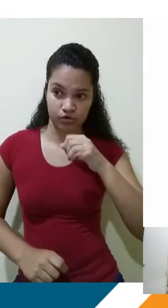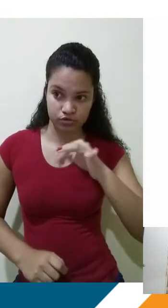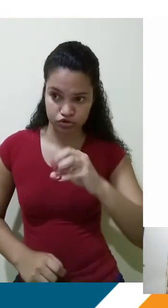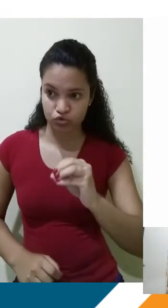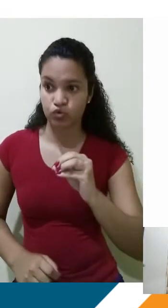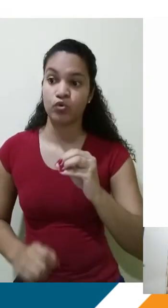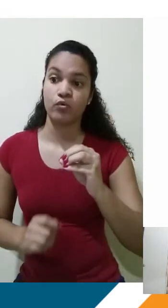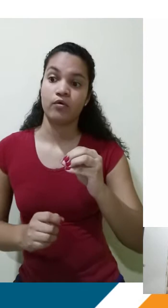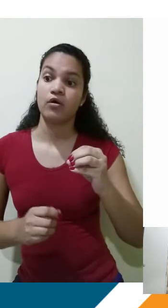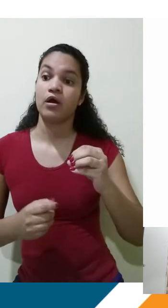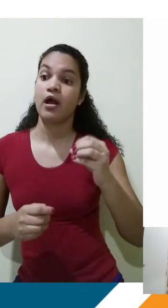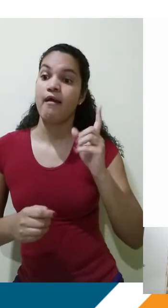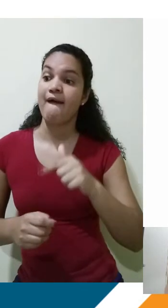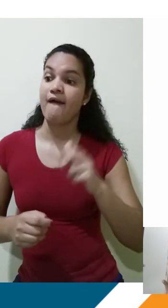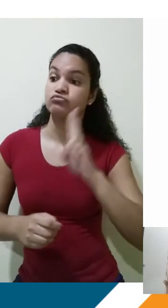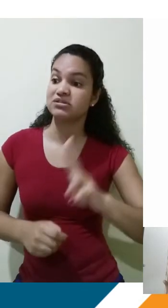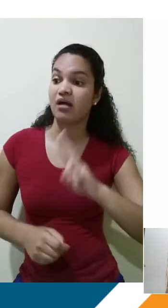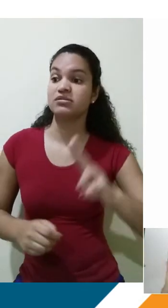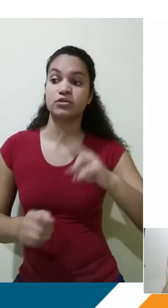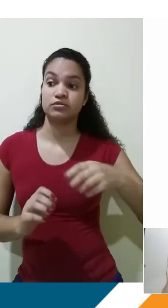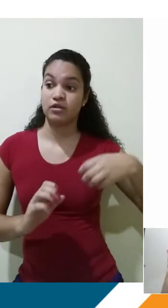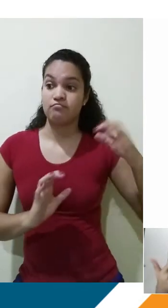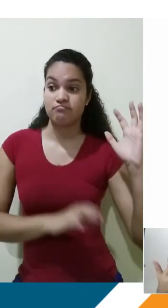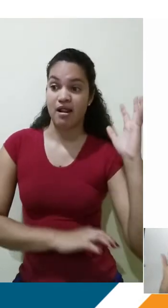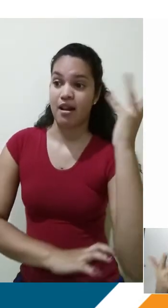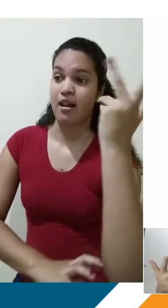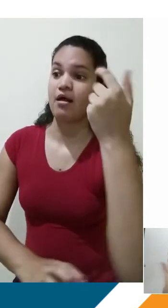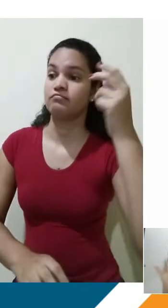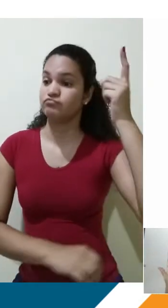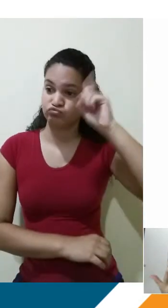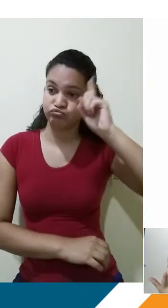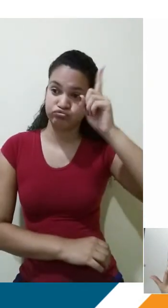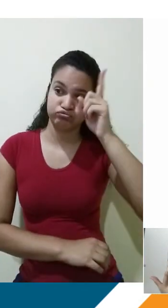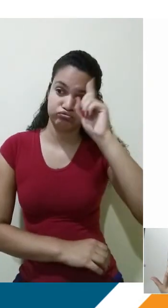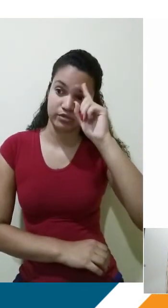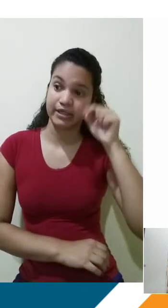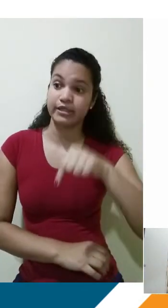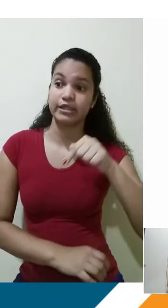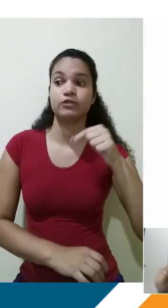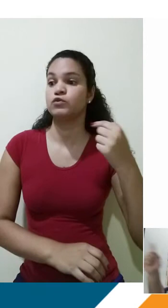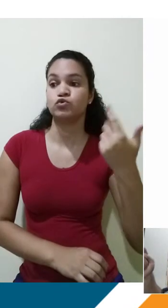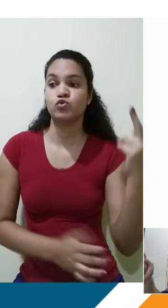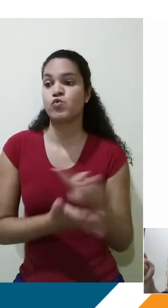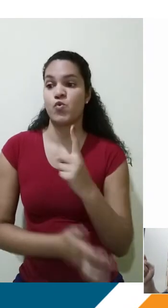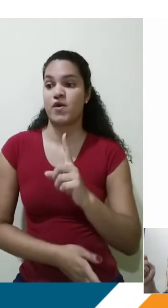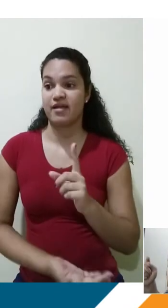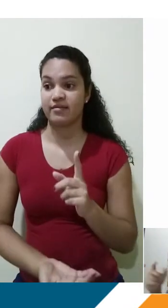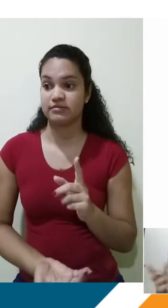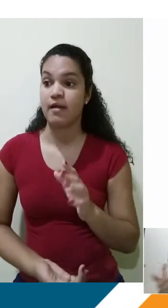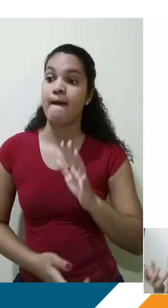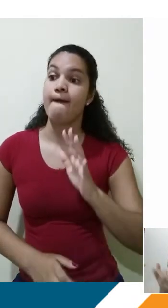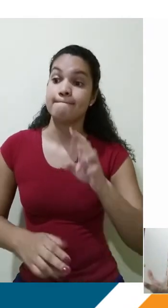consequências desse problema. Percebam a variedade. O isso, o tal e o desse estão remetendo à mesma coisa. Só que são 3 elementos